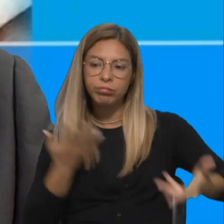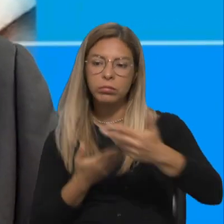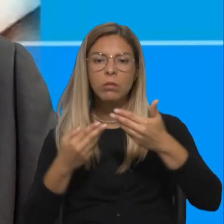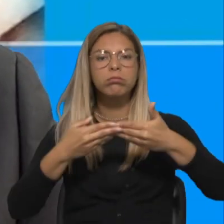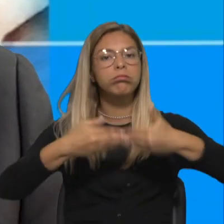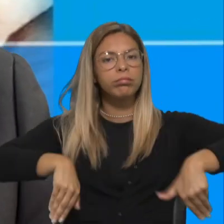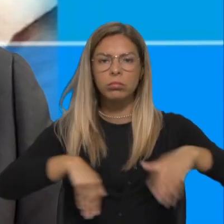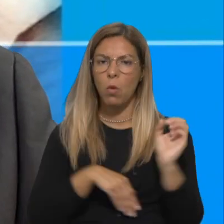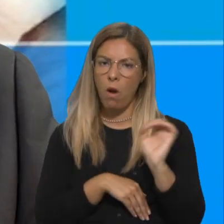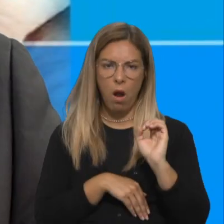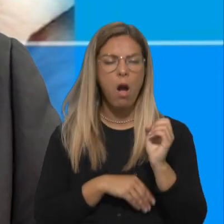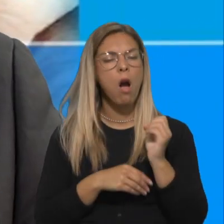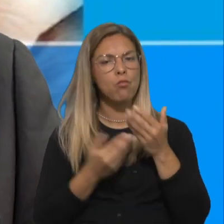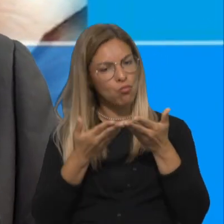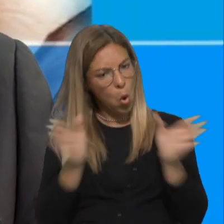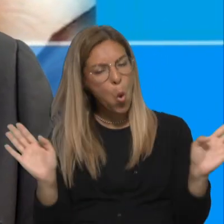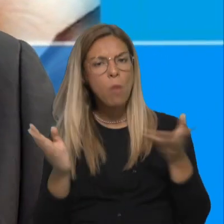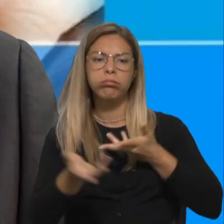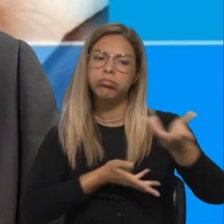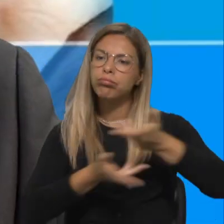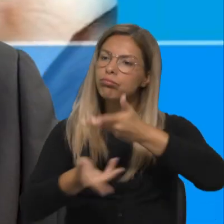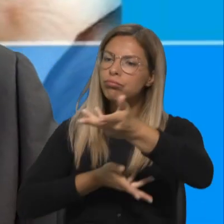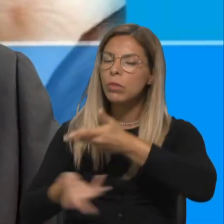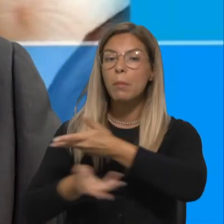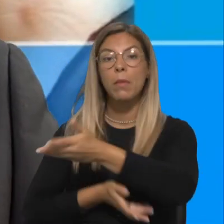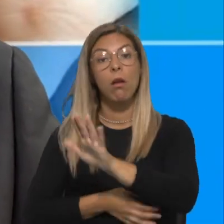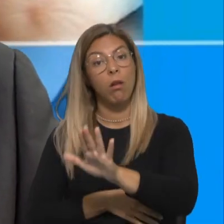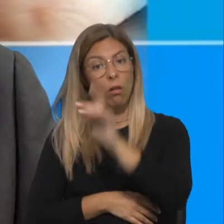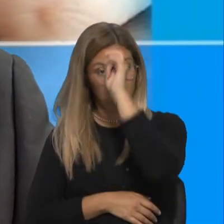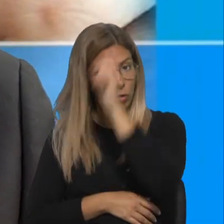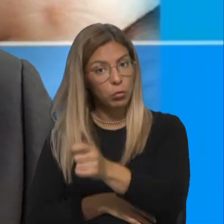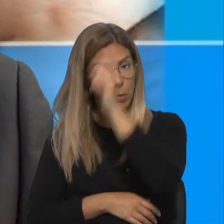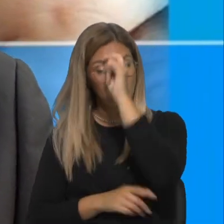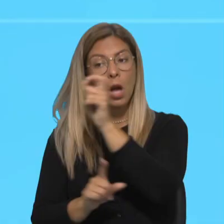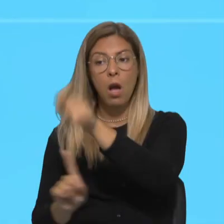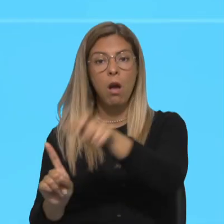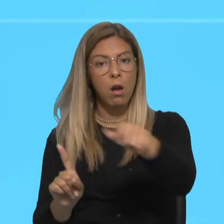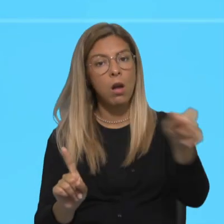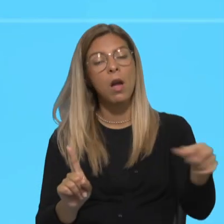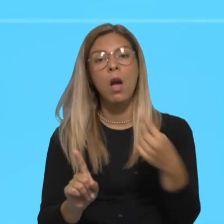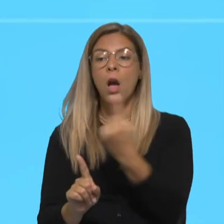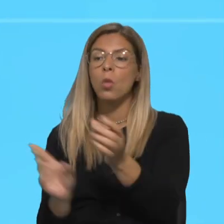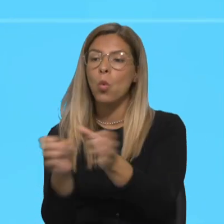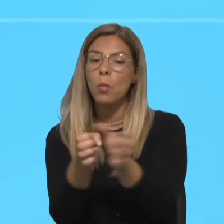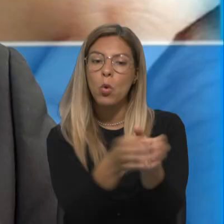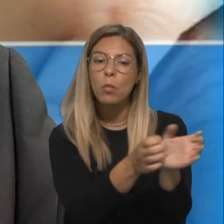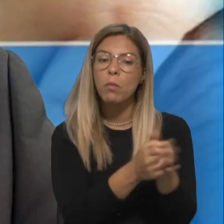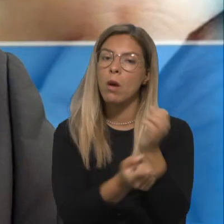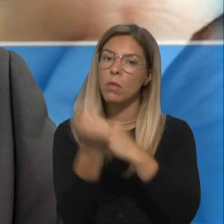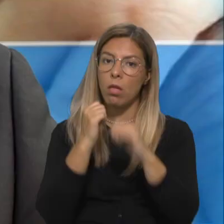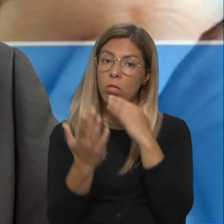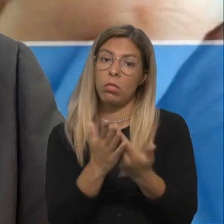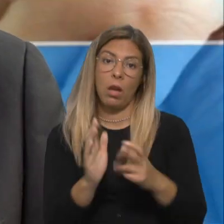esbatendo. Obviamente que respeitando sempre o carisma de cada movimento e a sua especificidade. Porque aí está uma riqueza. Está uma riqueza.